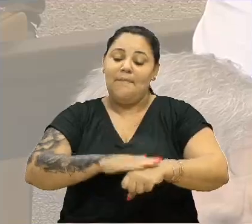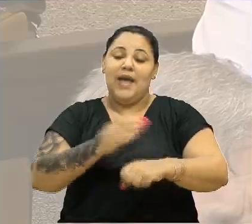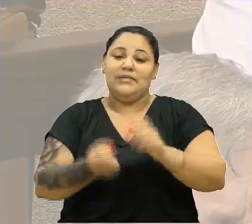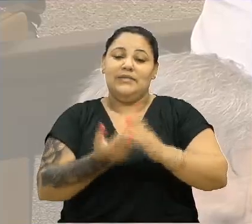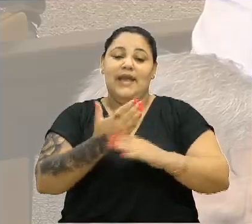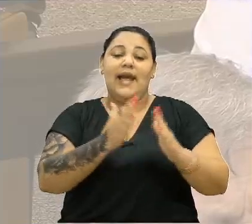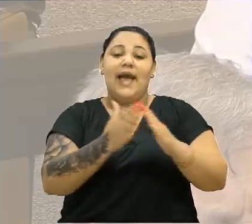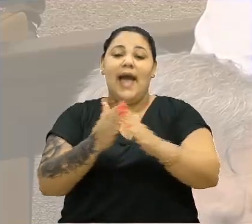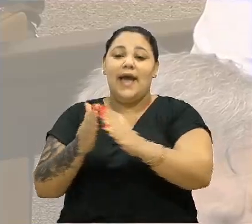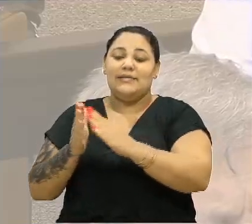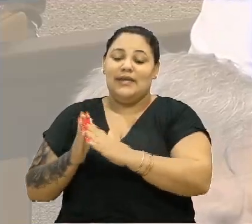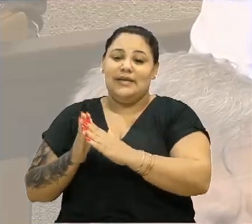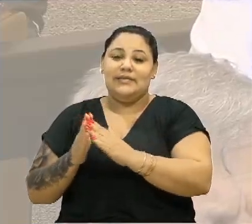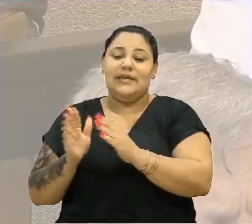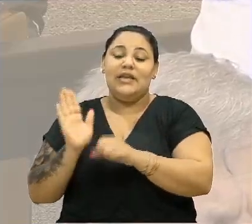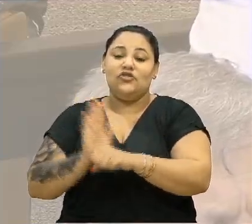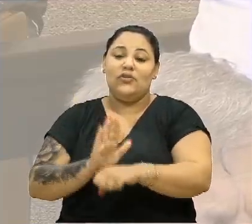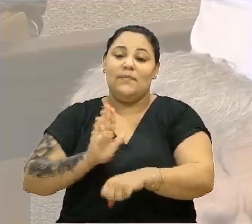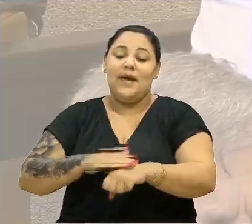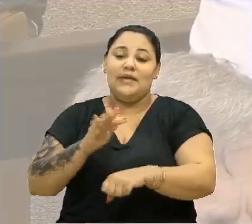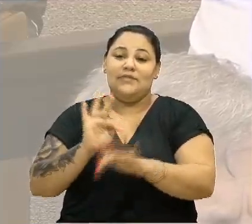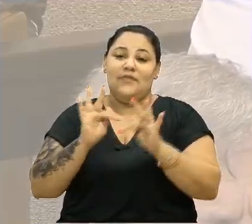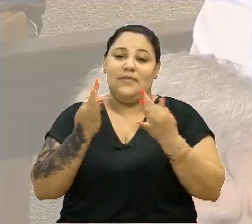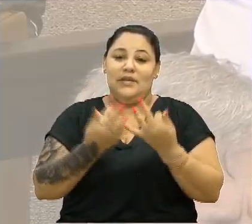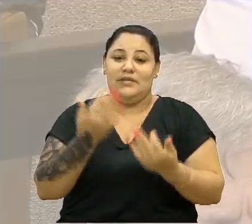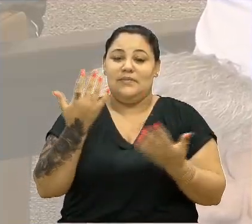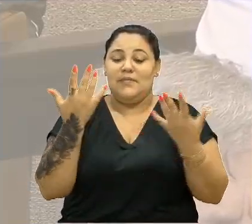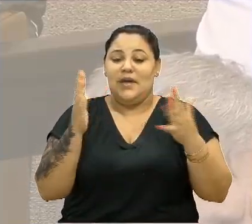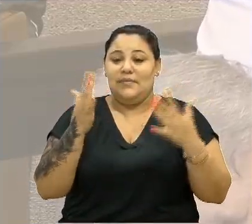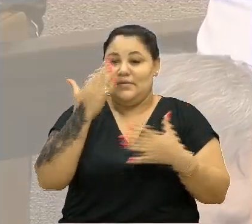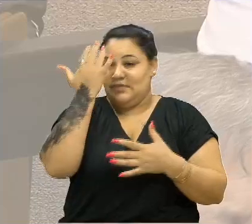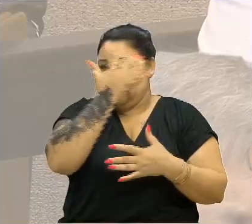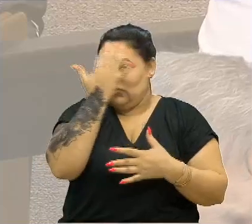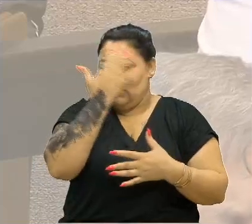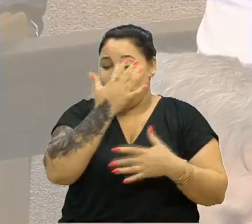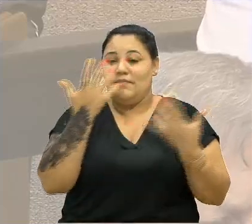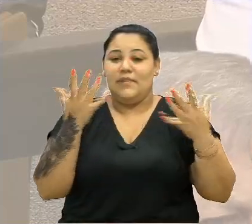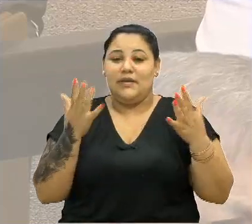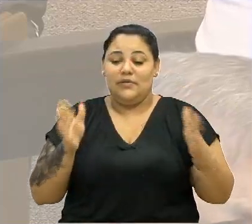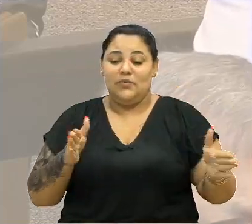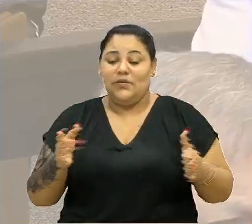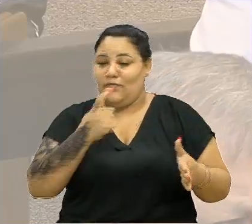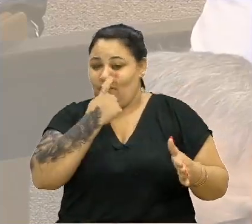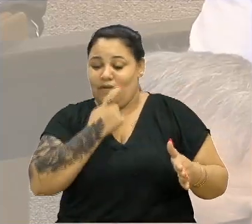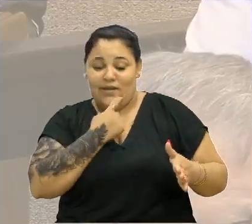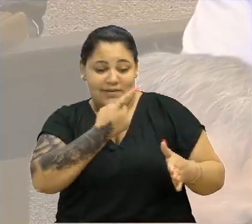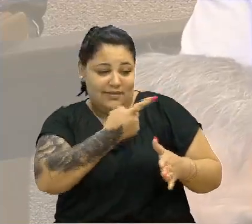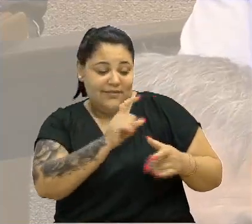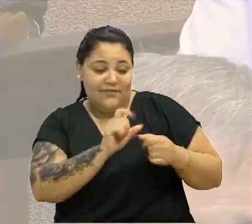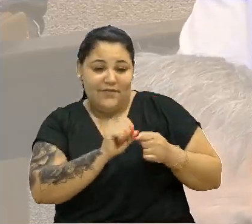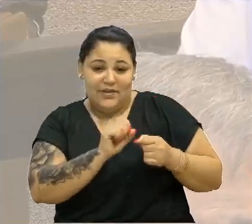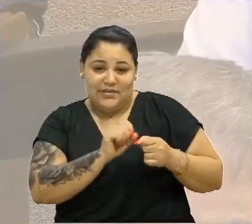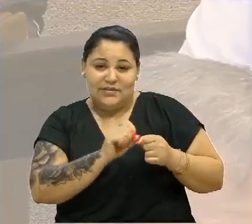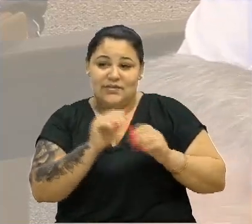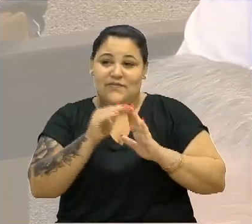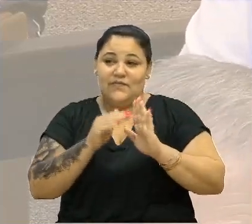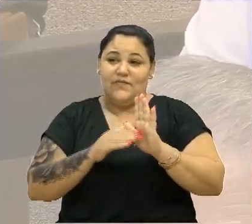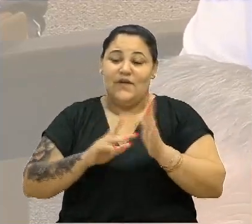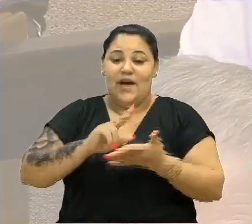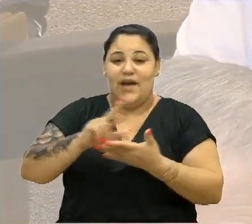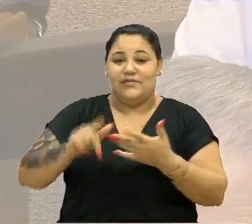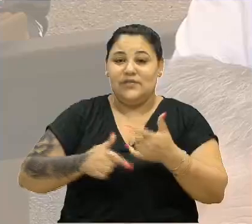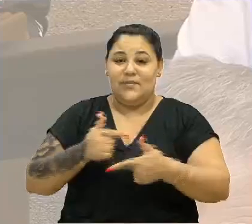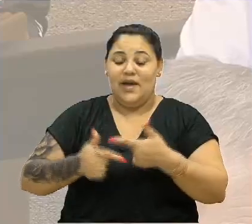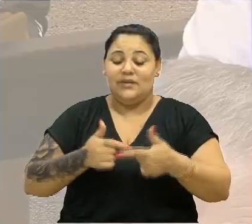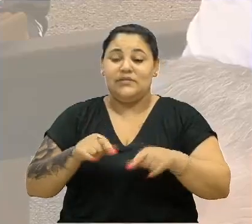as famílias. Parabéns, governo Adiló, parabéns, vereador Wagner, na época, que promoveu várias ações, e